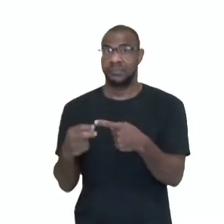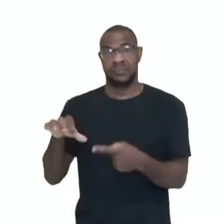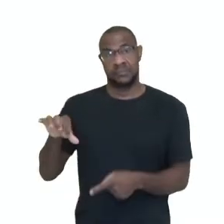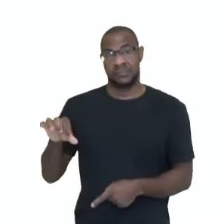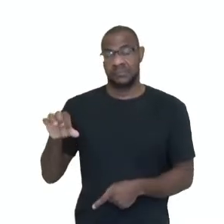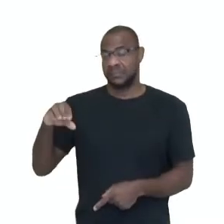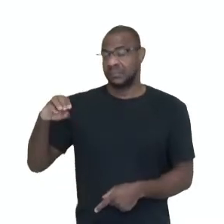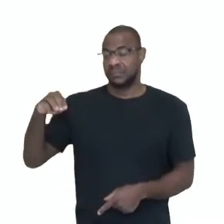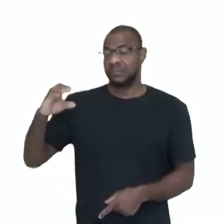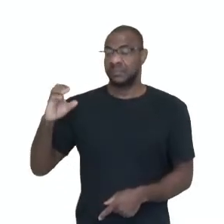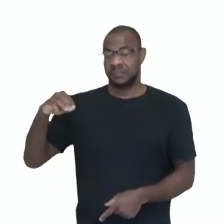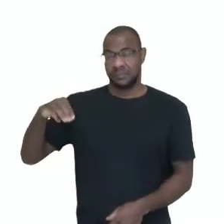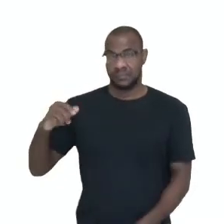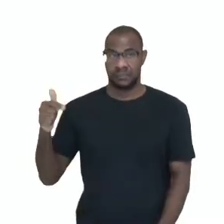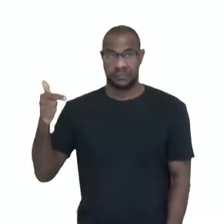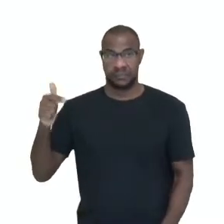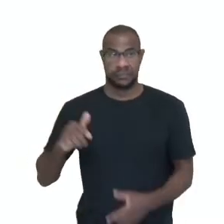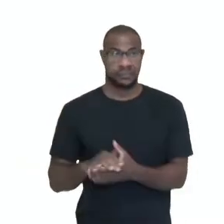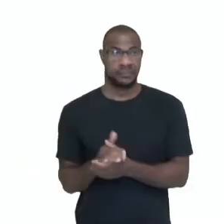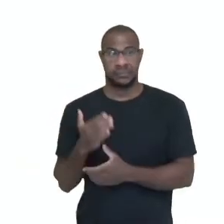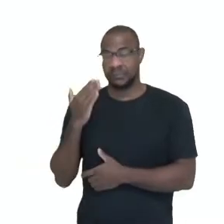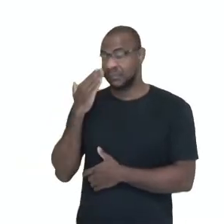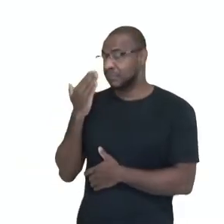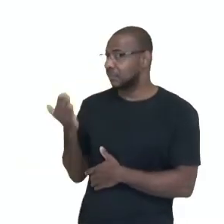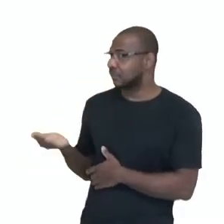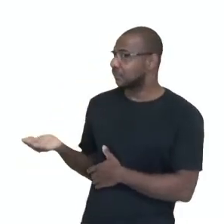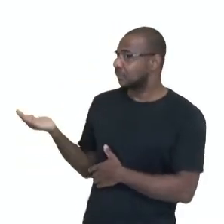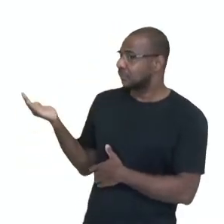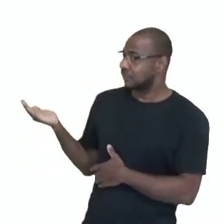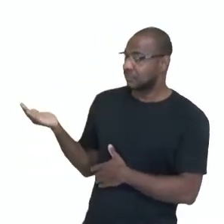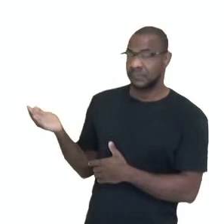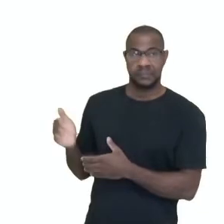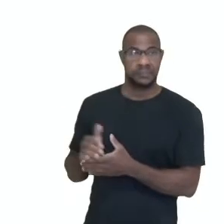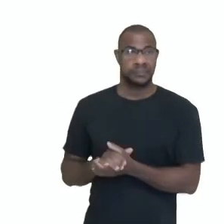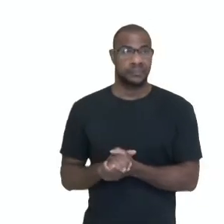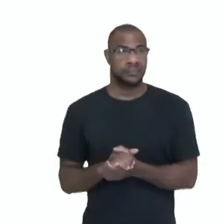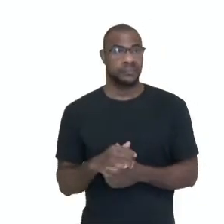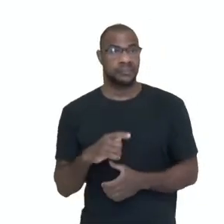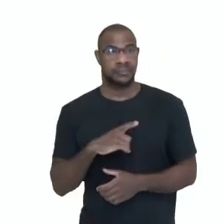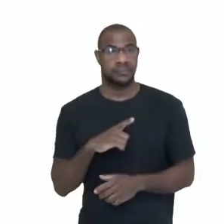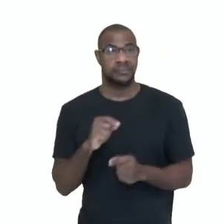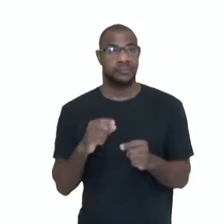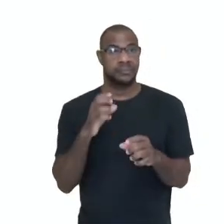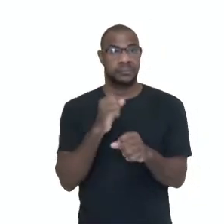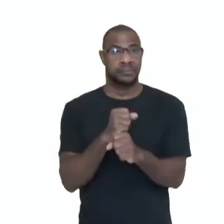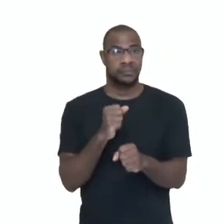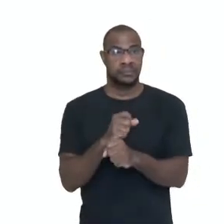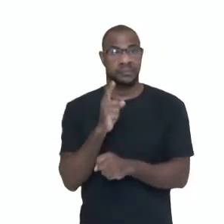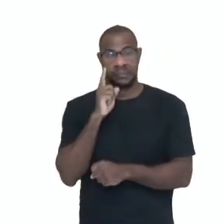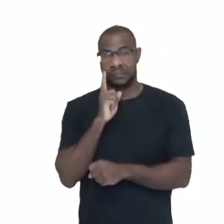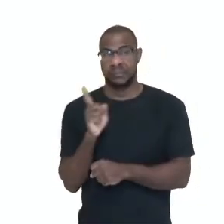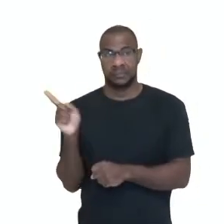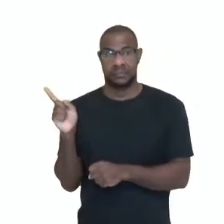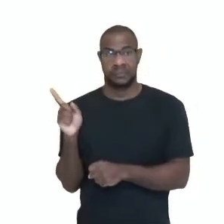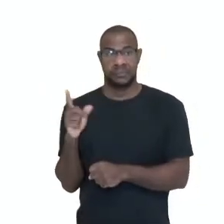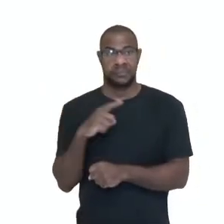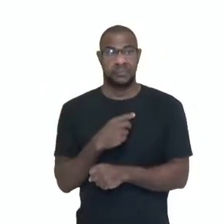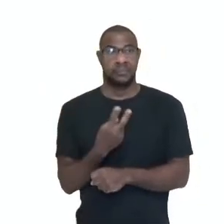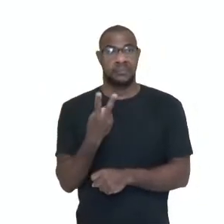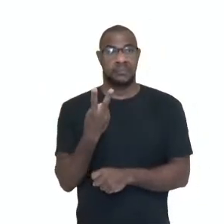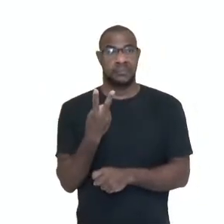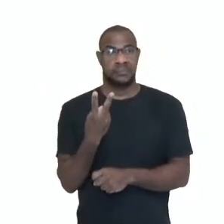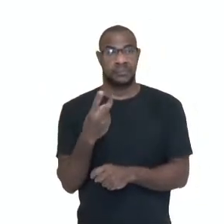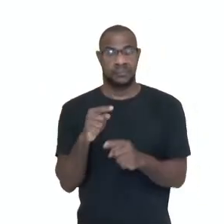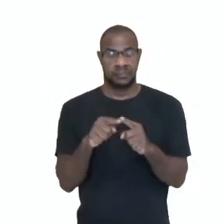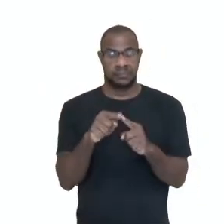quadrados. E 2 vezes 9, porque eu tenho 2 triângulos. Isso vai me dar o total de 72 mais 18, que